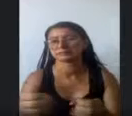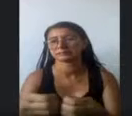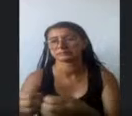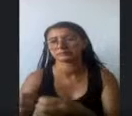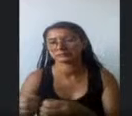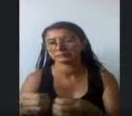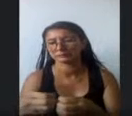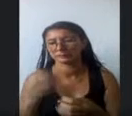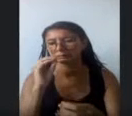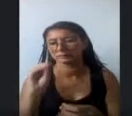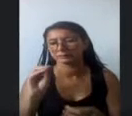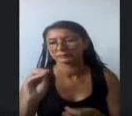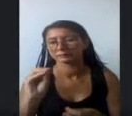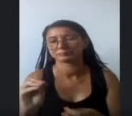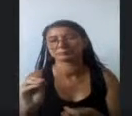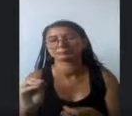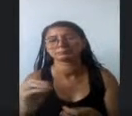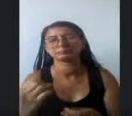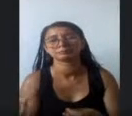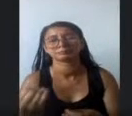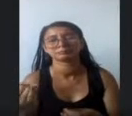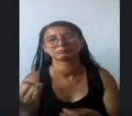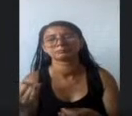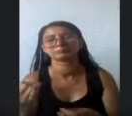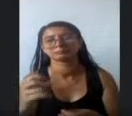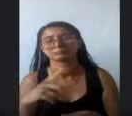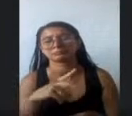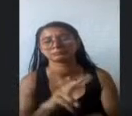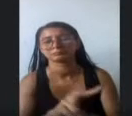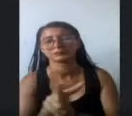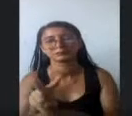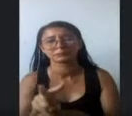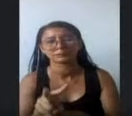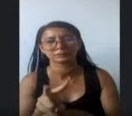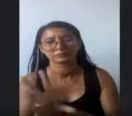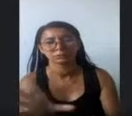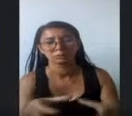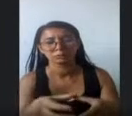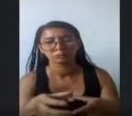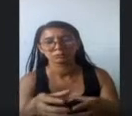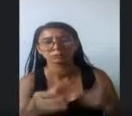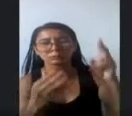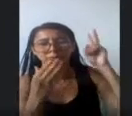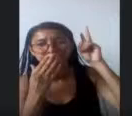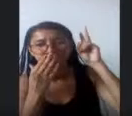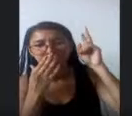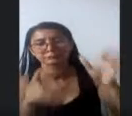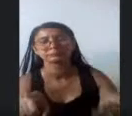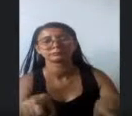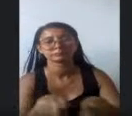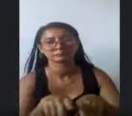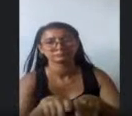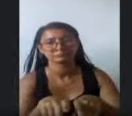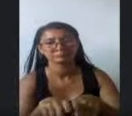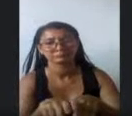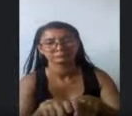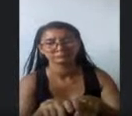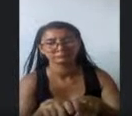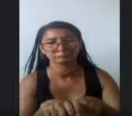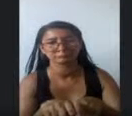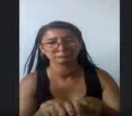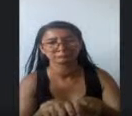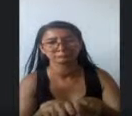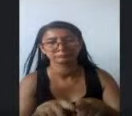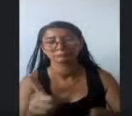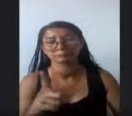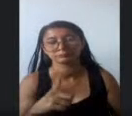ISTs em relação à saúde da população indígena, enfim, são múltiplos determinantes e eu acho que do espaço da academia